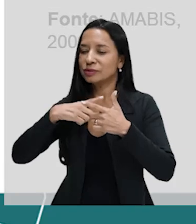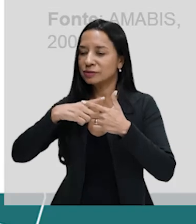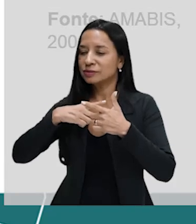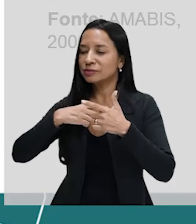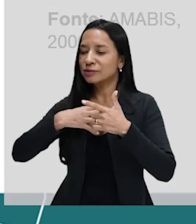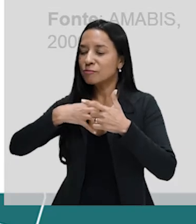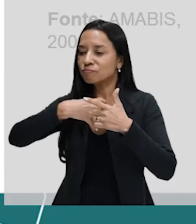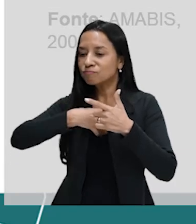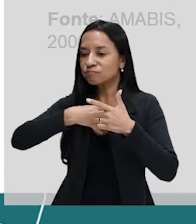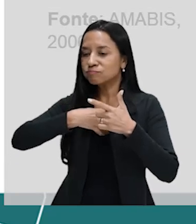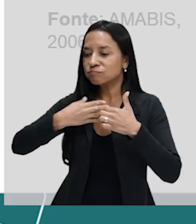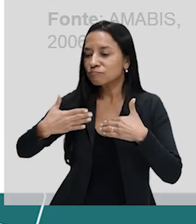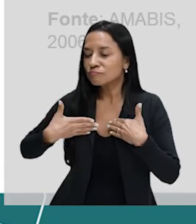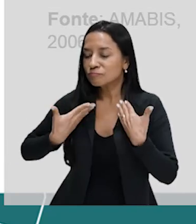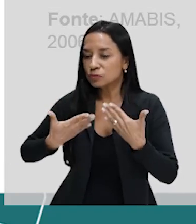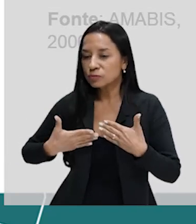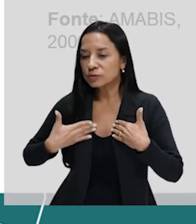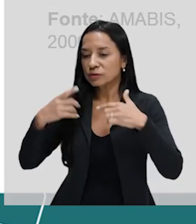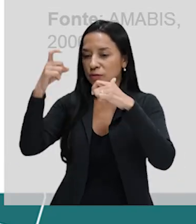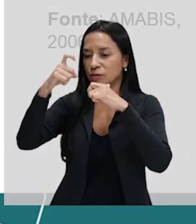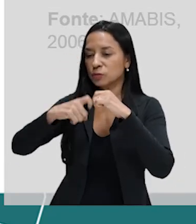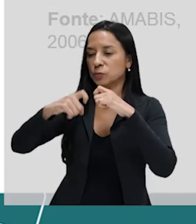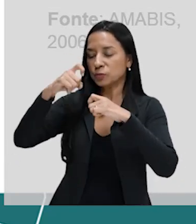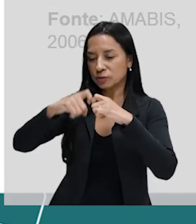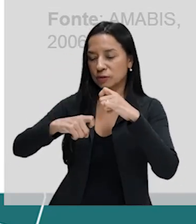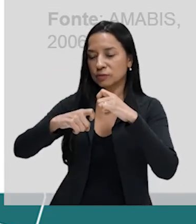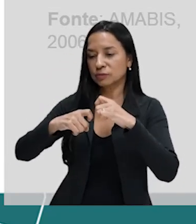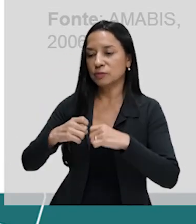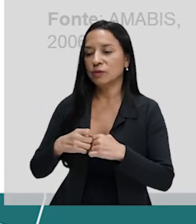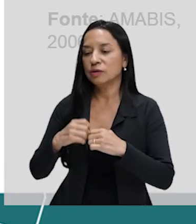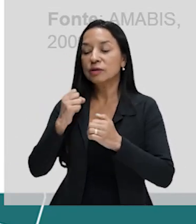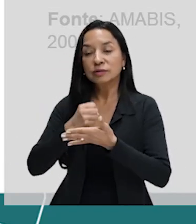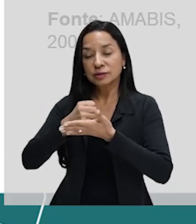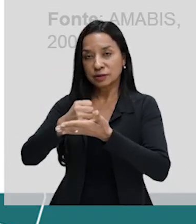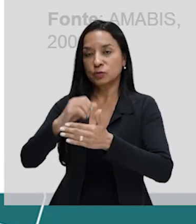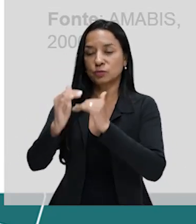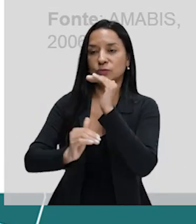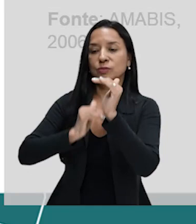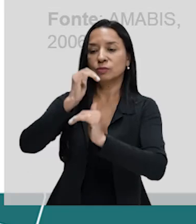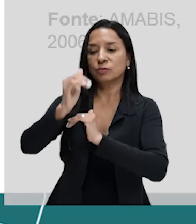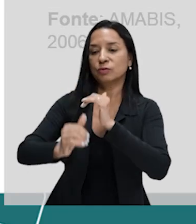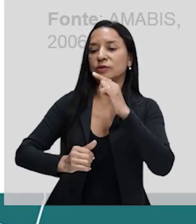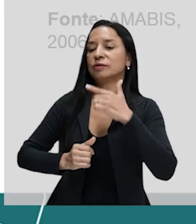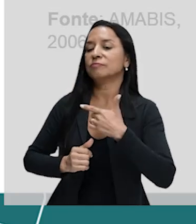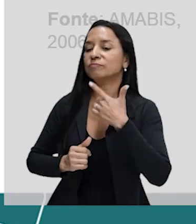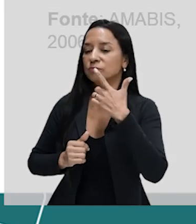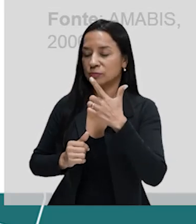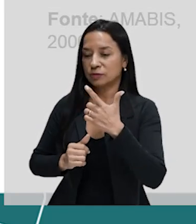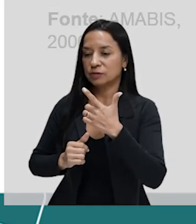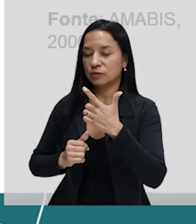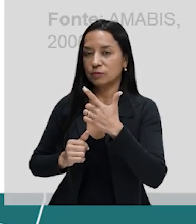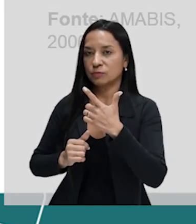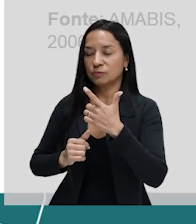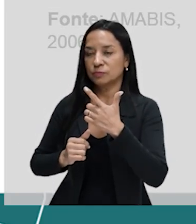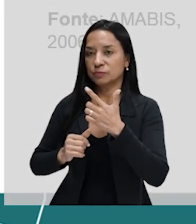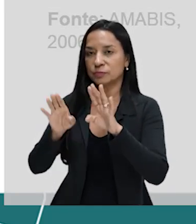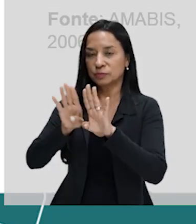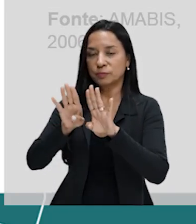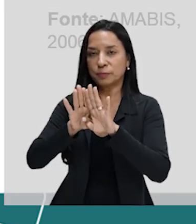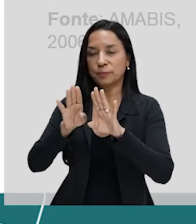sexual, ok? Que ajuda no processo de ereção também. Então, vamos